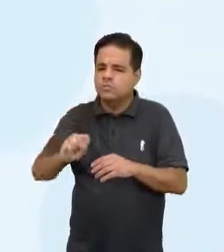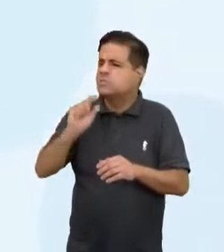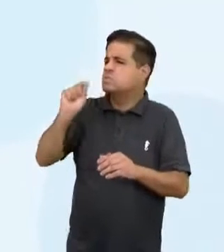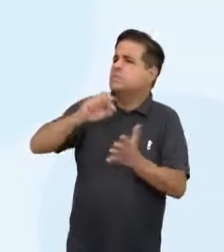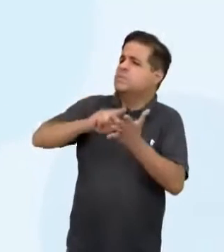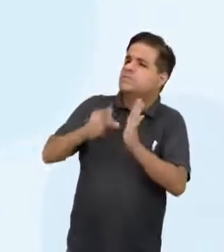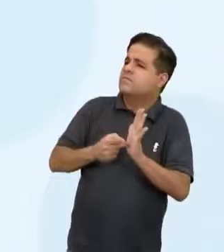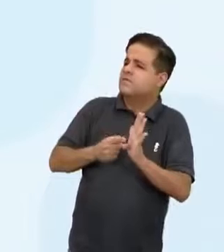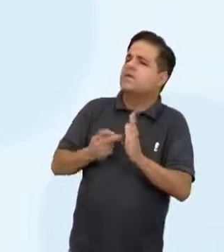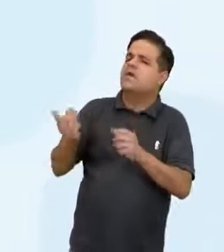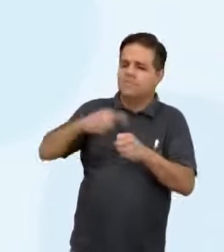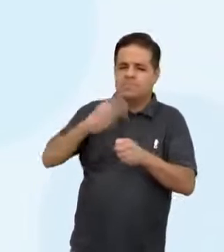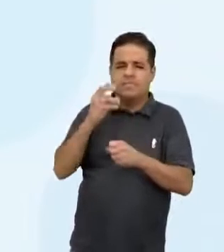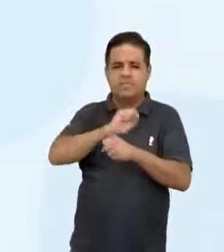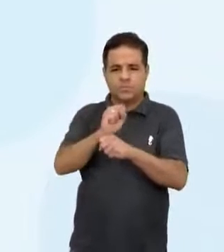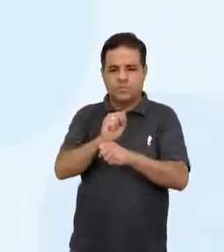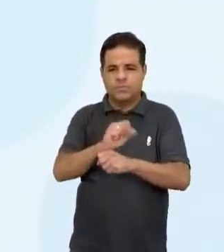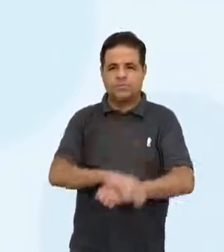psicofisiológicos? Já voltamos.